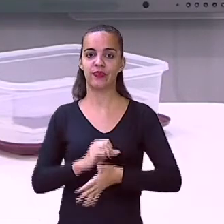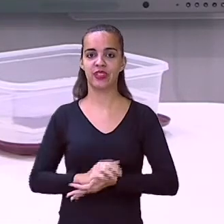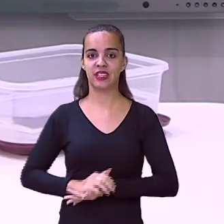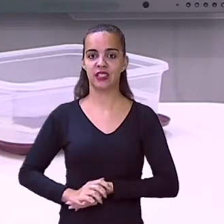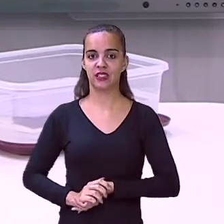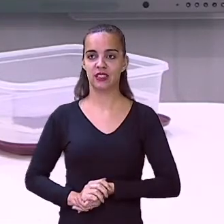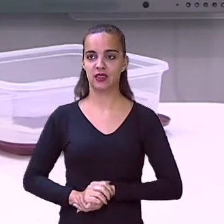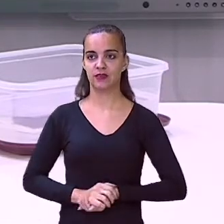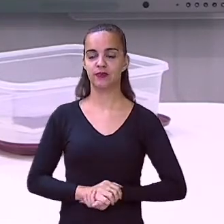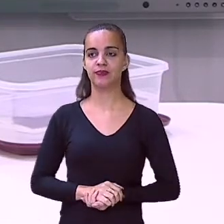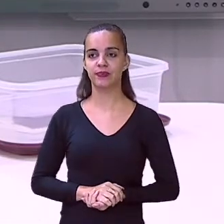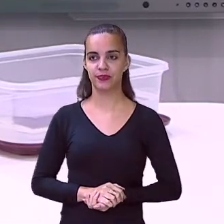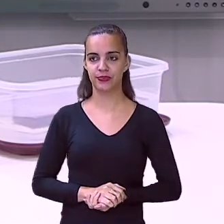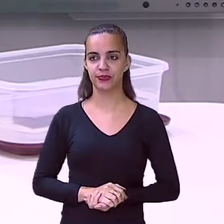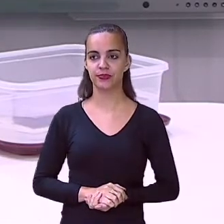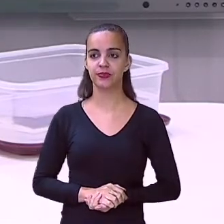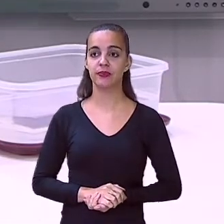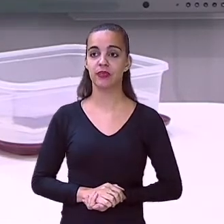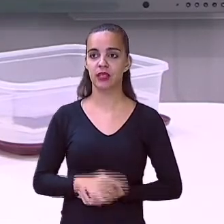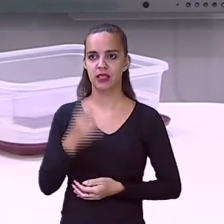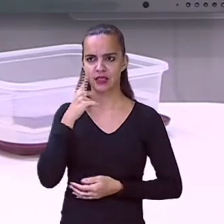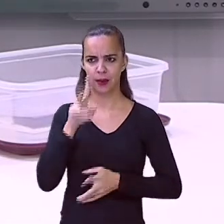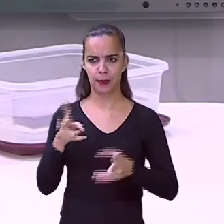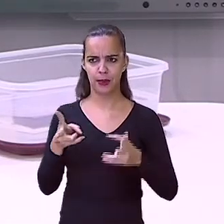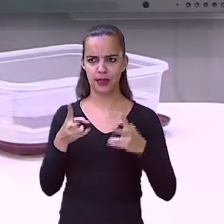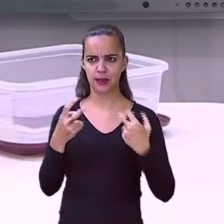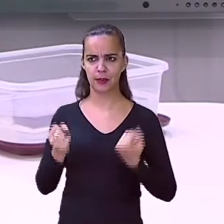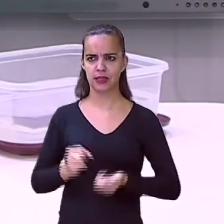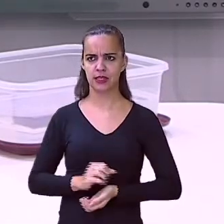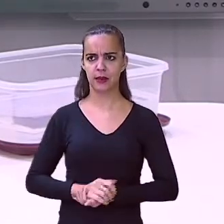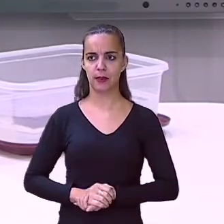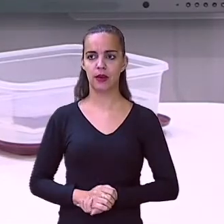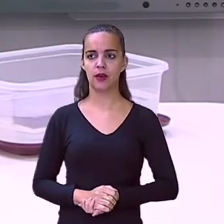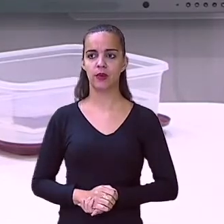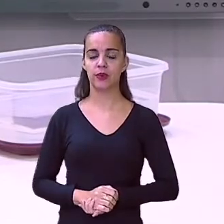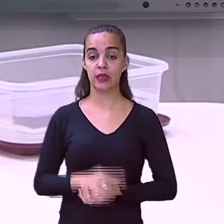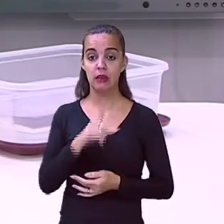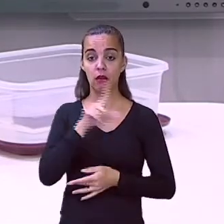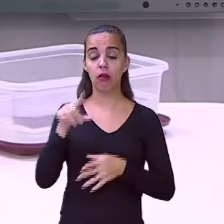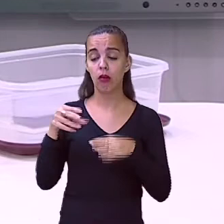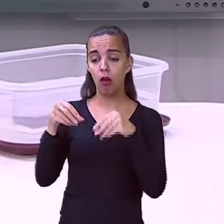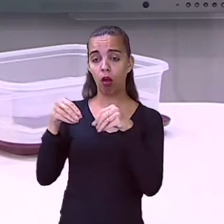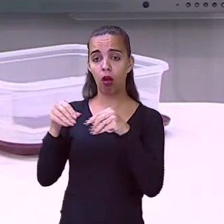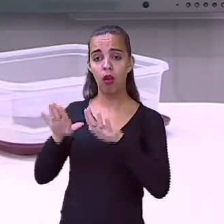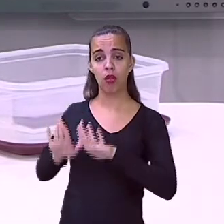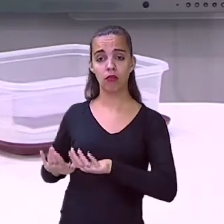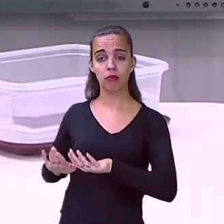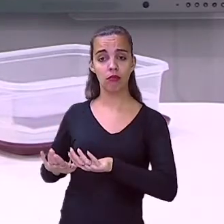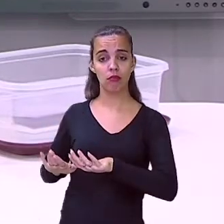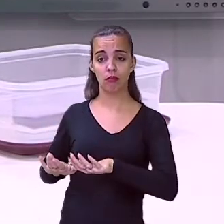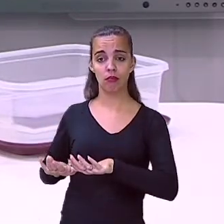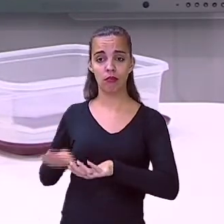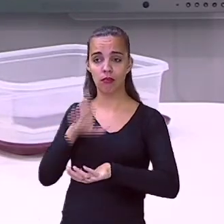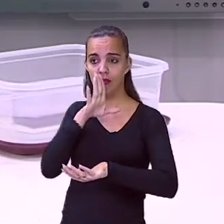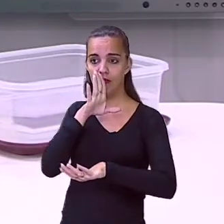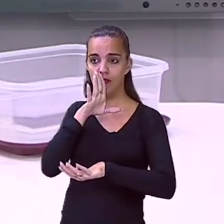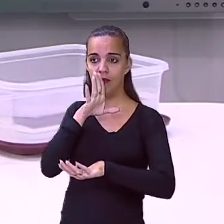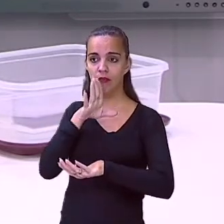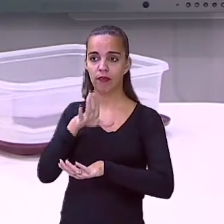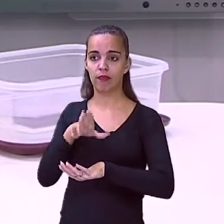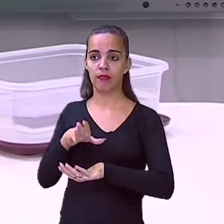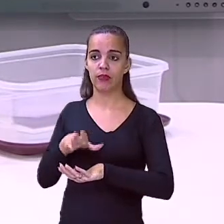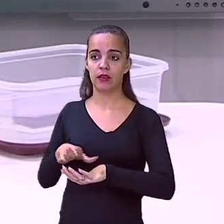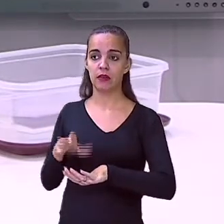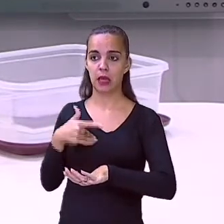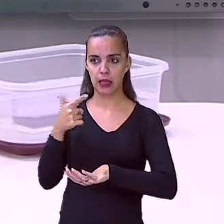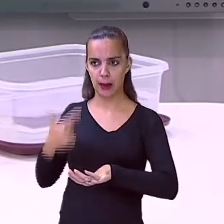foram atraídos aqui pelo ímã e a areia está ficando sem os alfinetes, porque o meu interesse são os alfinetes. Deixa eu ver se tem